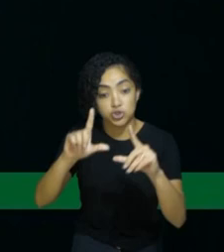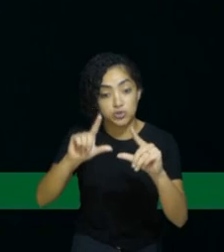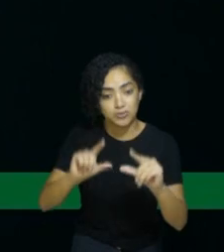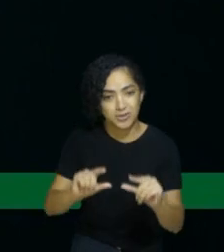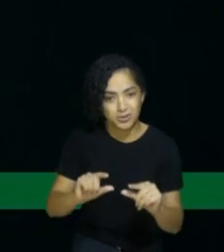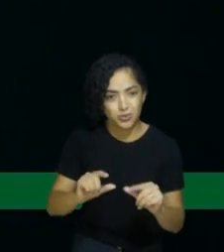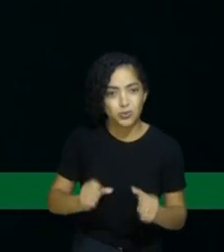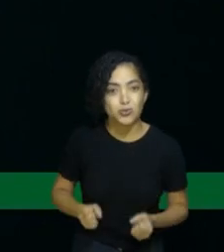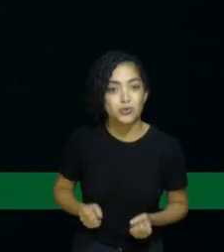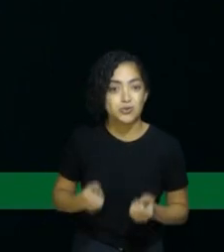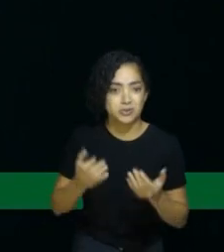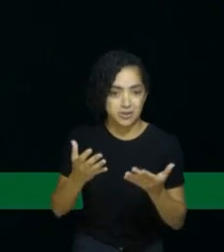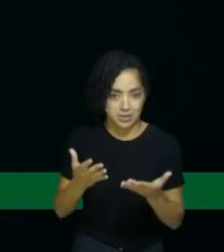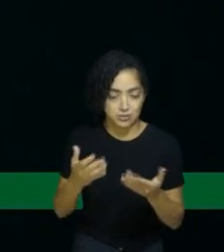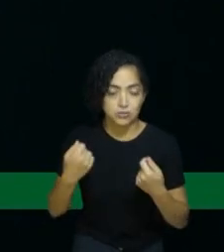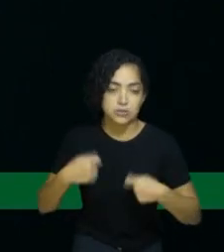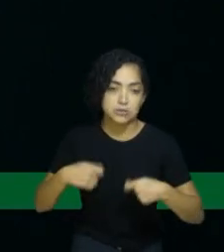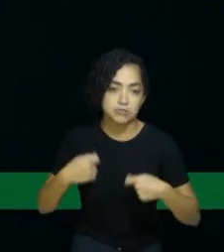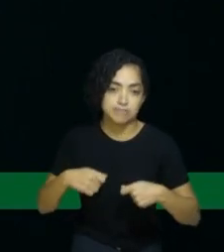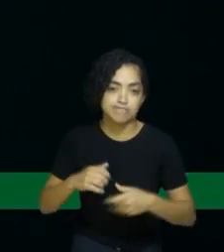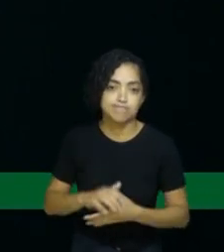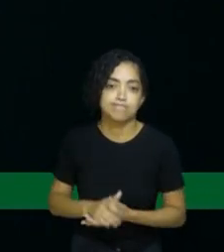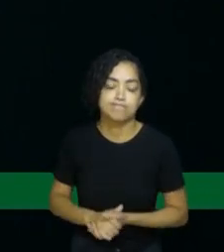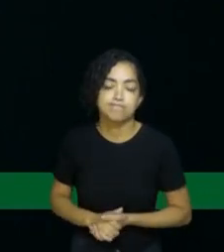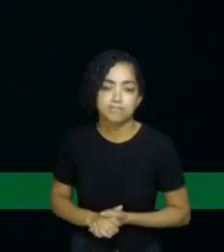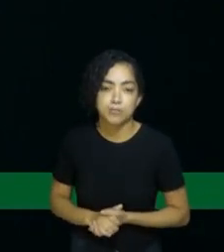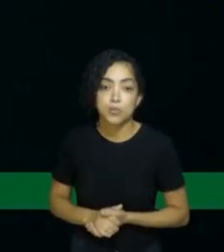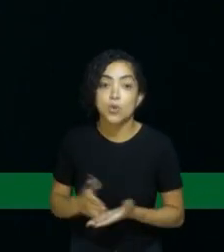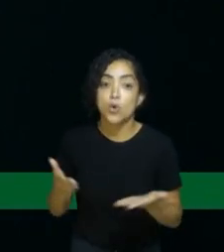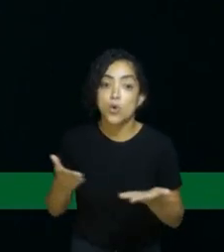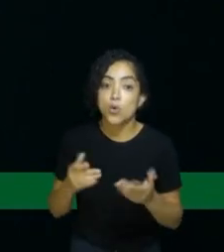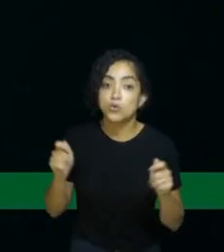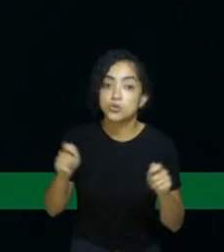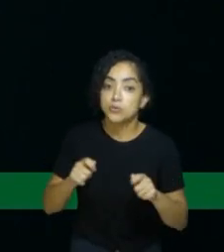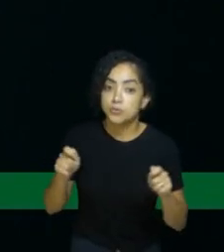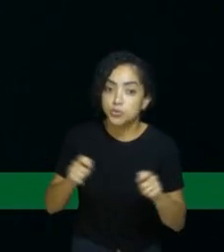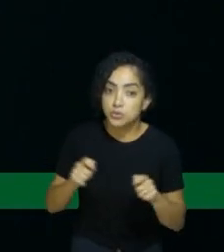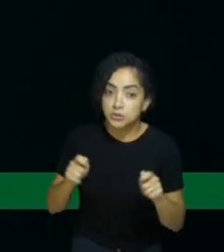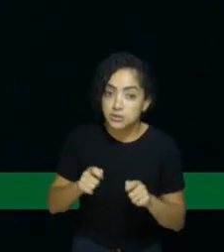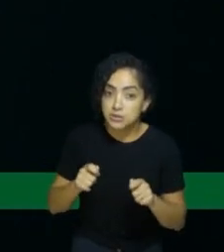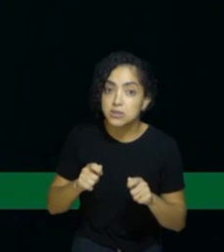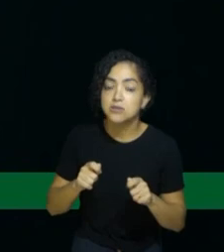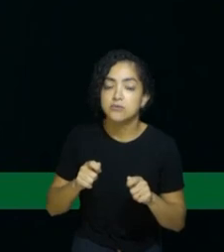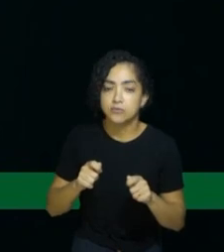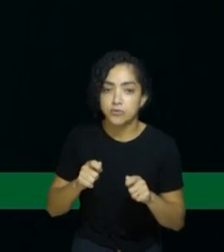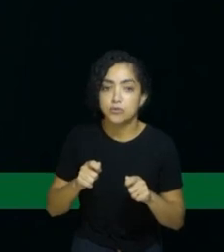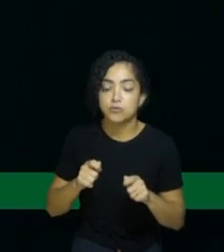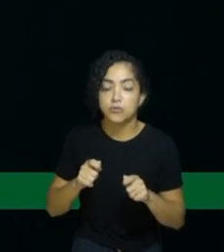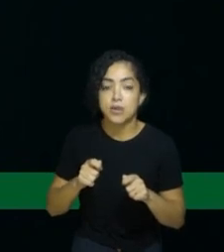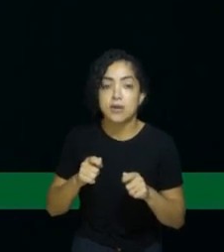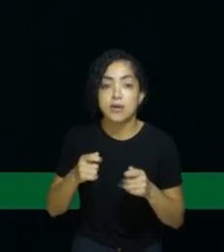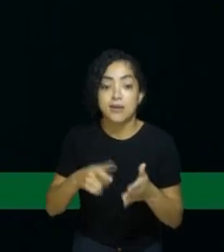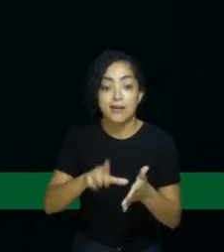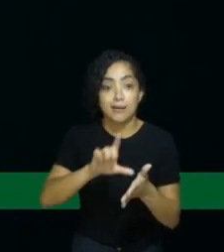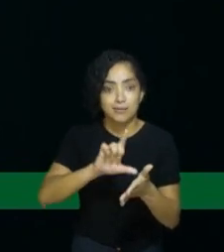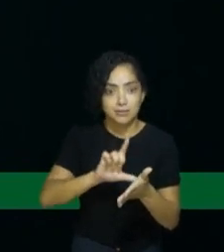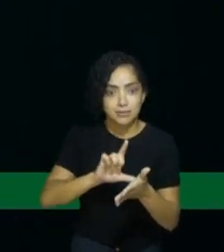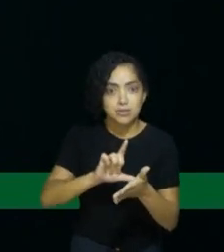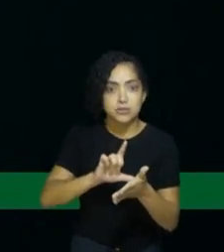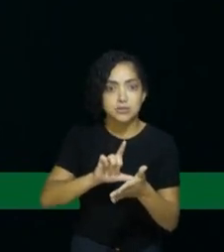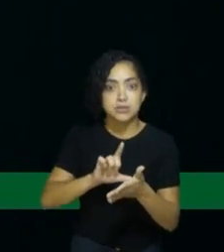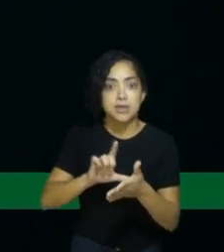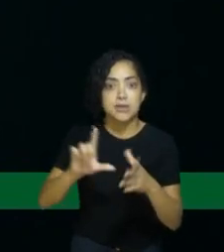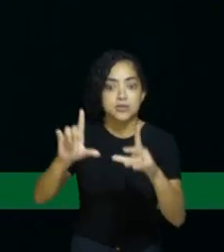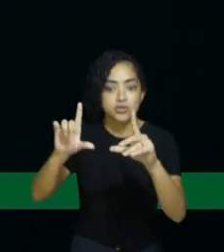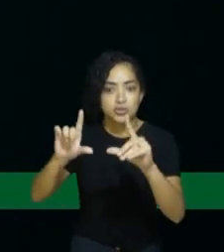é extremamente necessária hoje é possível com diagnóstico e tratamento adequados precoces retardar a progressão da